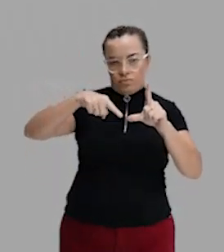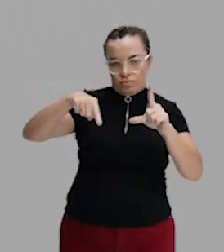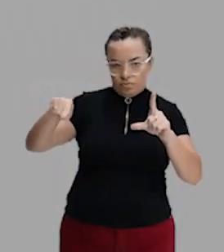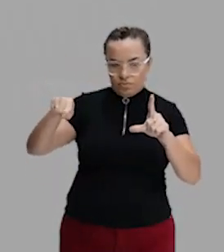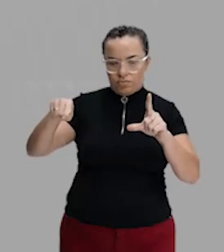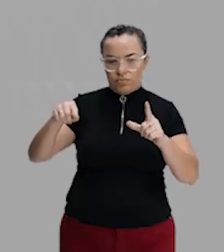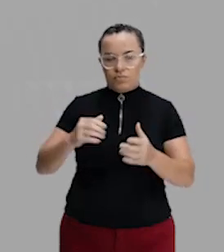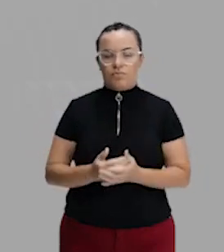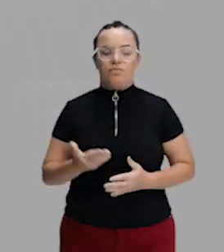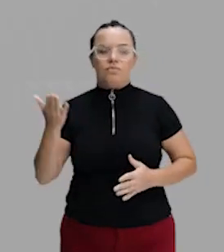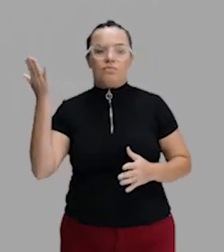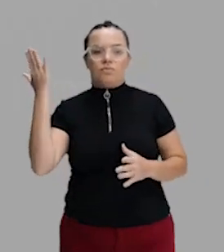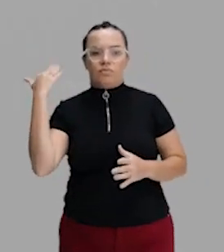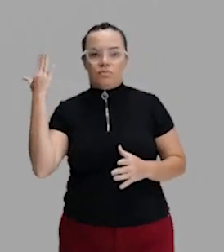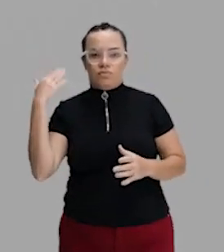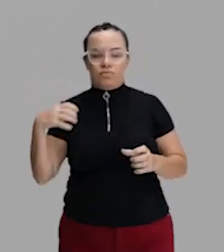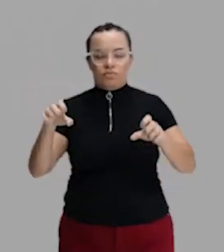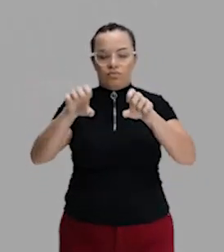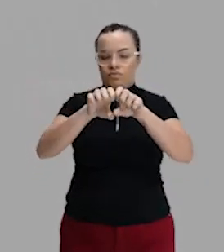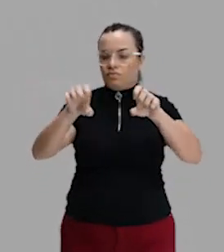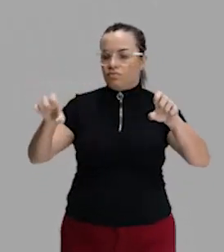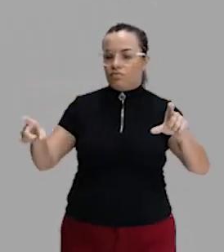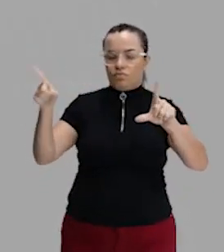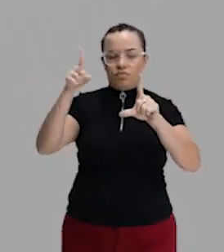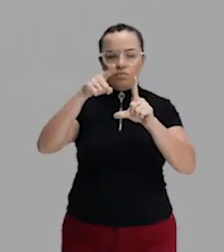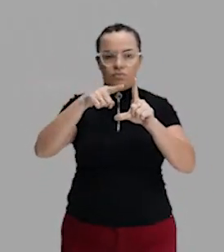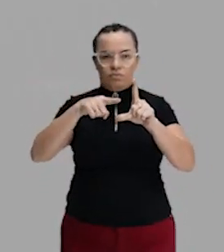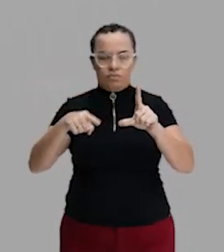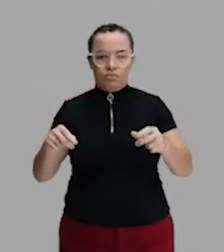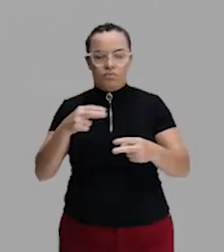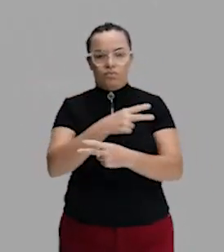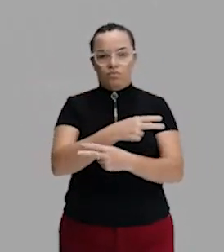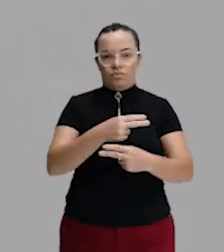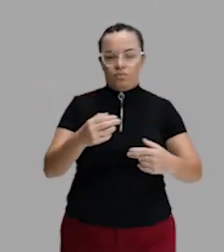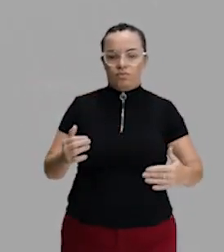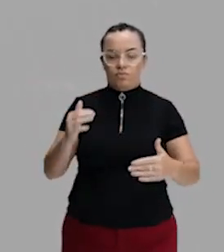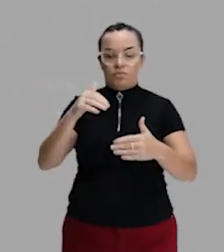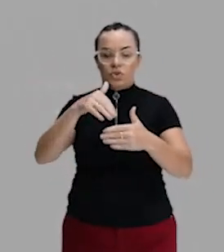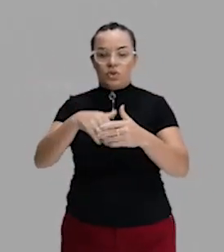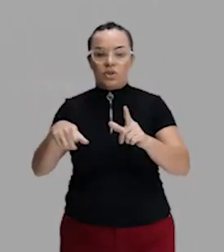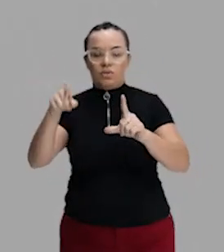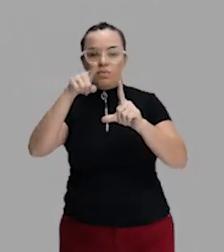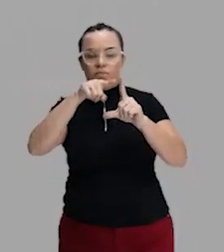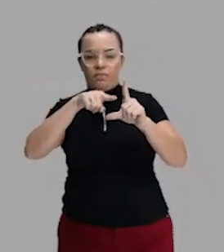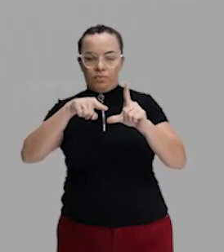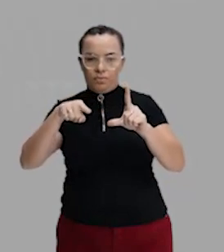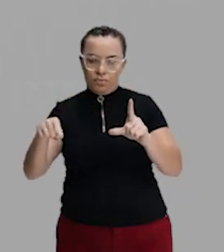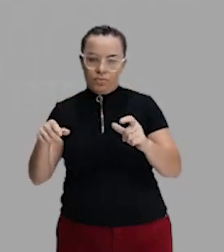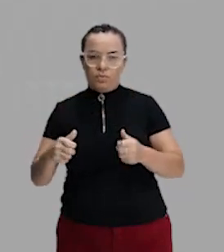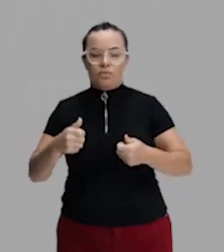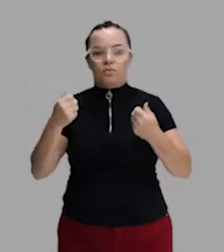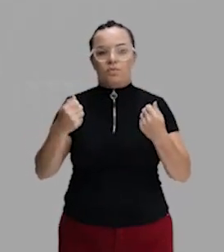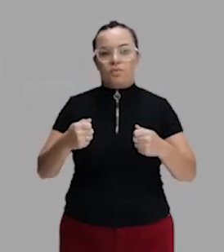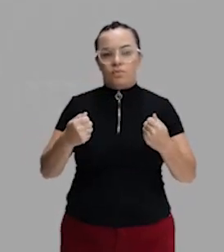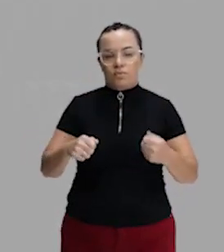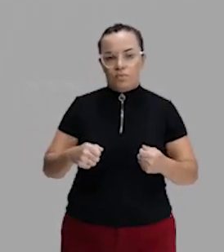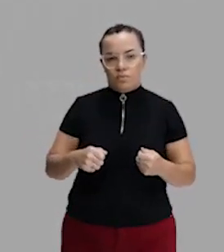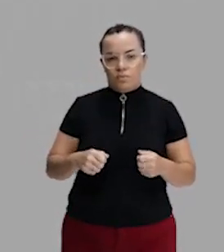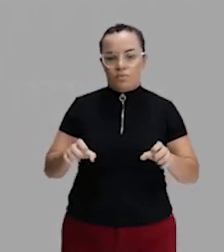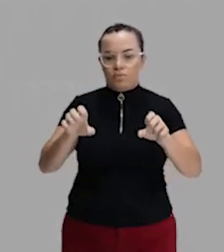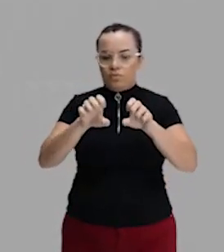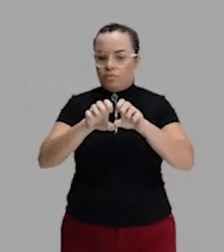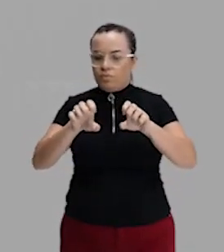vimos nas aulas passadas as equações da parábola, os elementos que compõem uma parábola, o que é que eu preciso para montar a